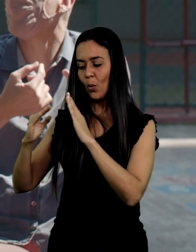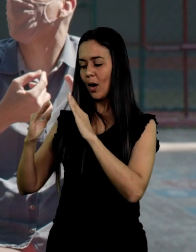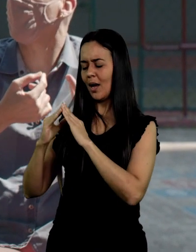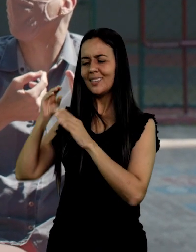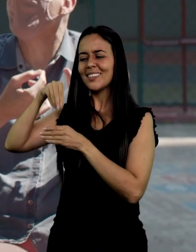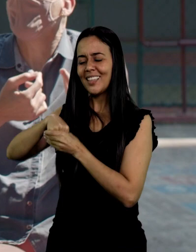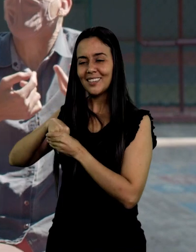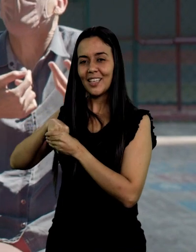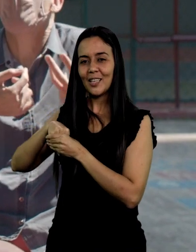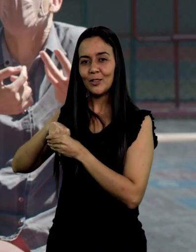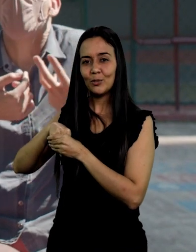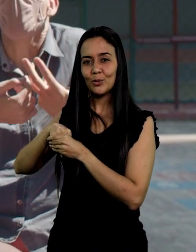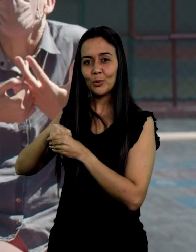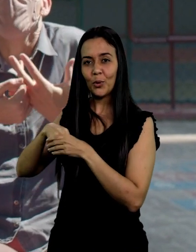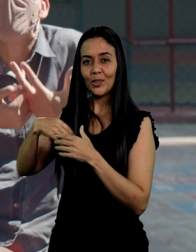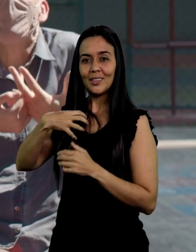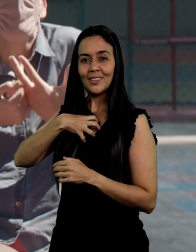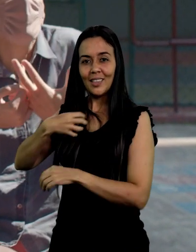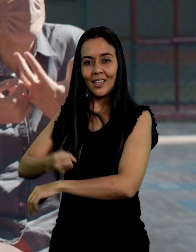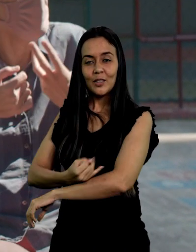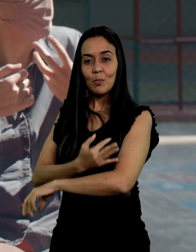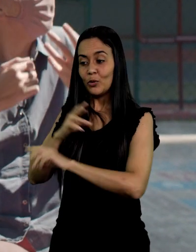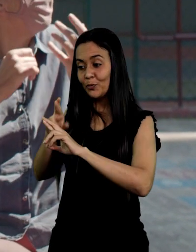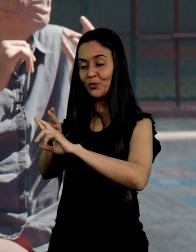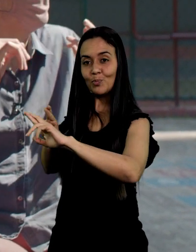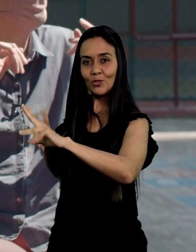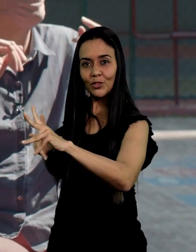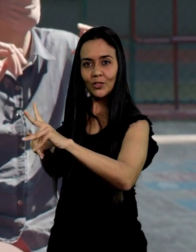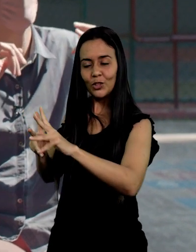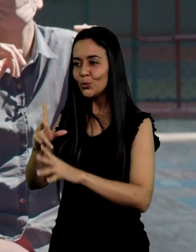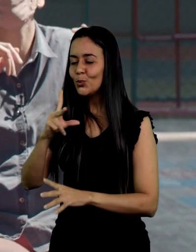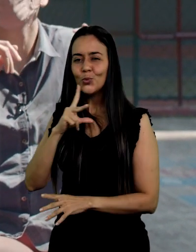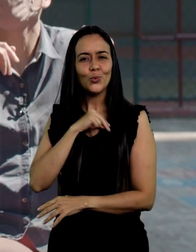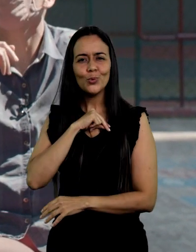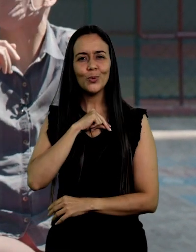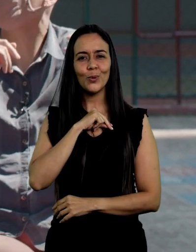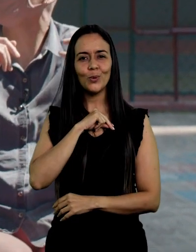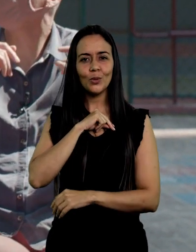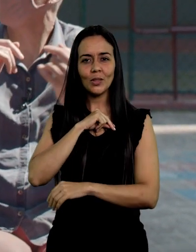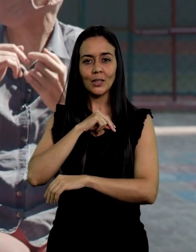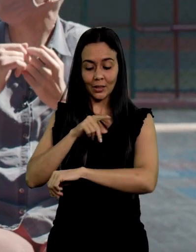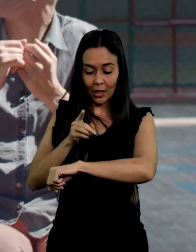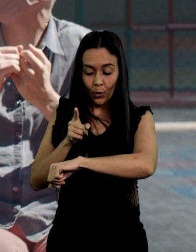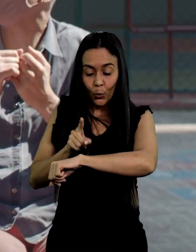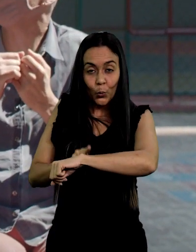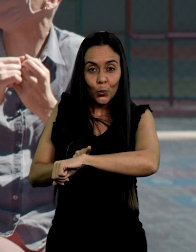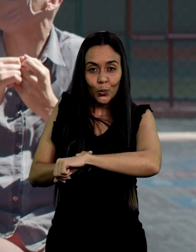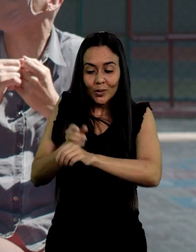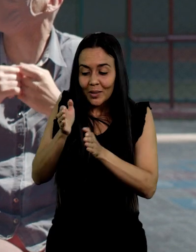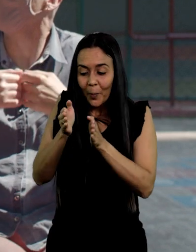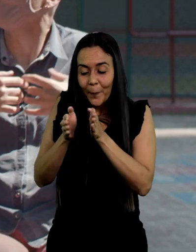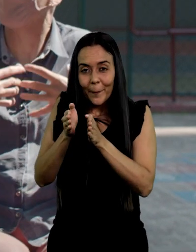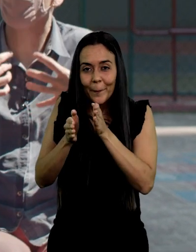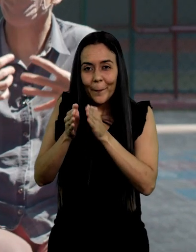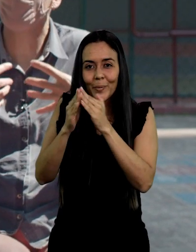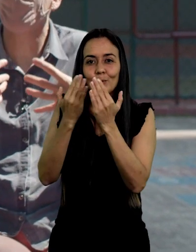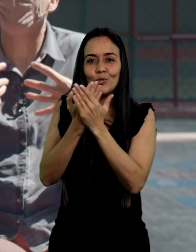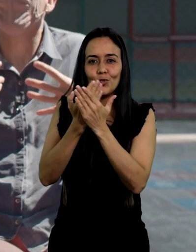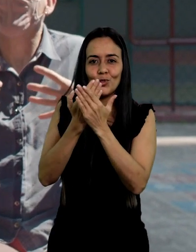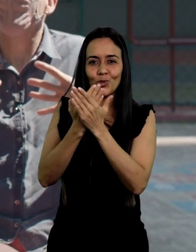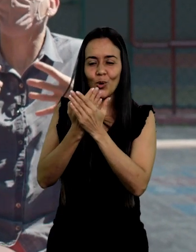permitiram não ir para a escola. E como é incrível o mundo fora da escola, no horário da escola, olha a minha casa.